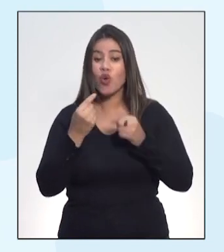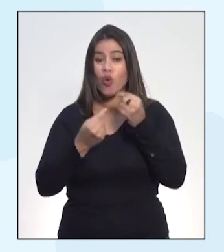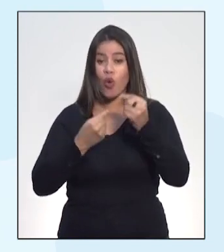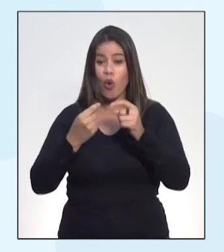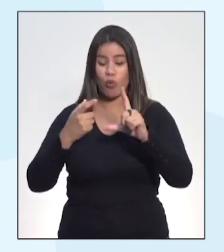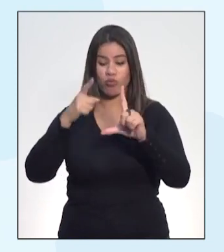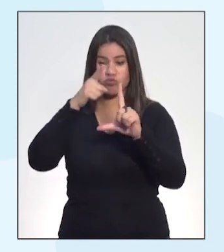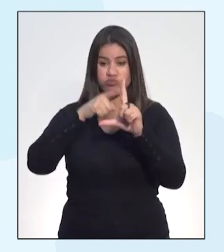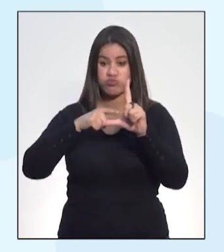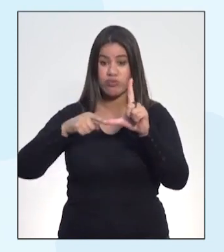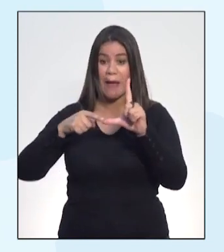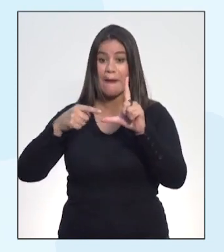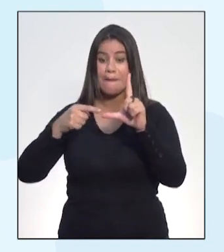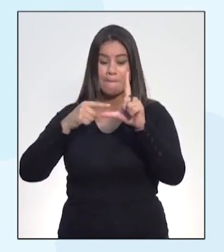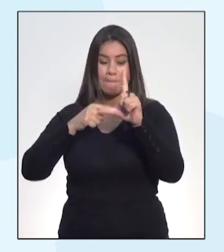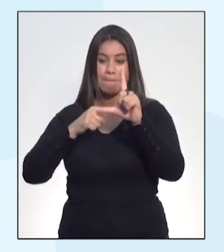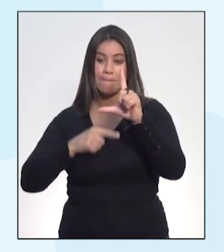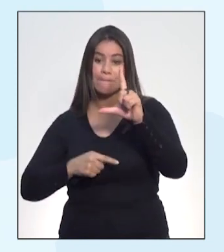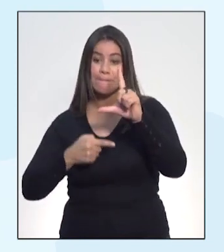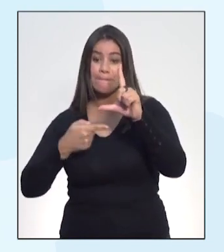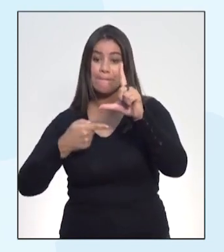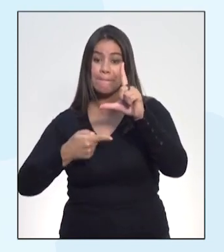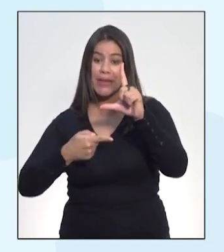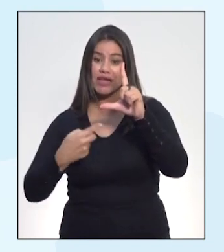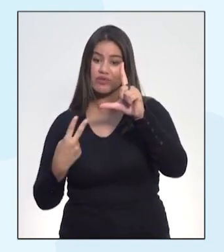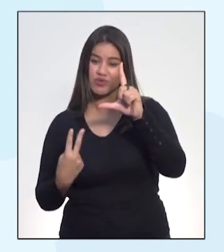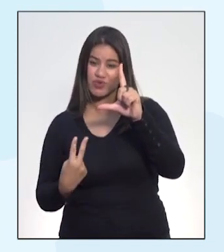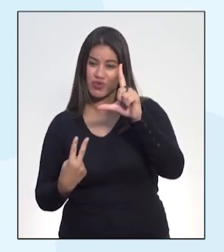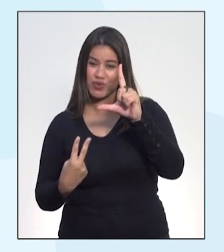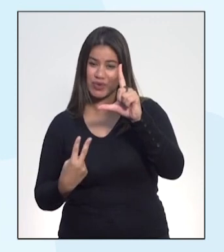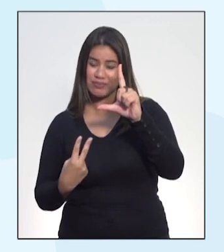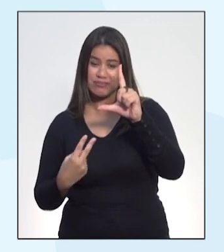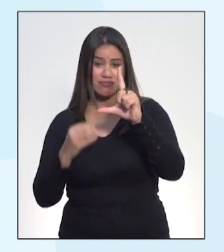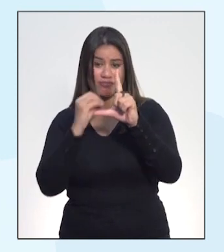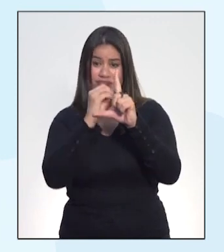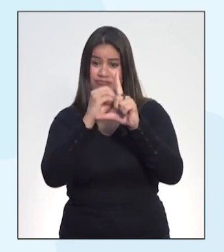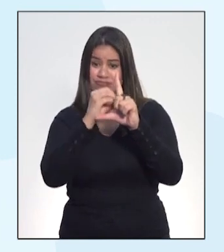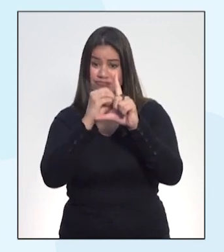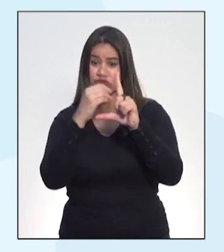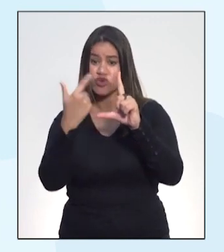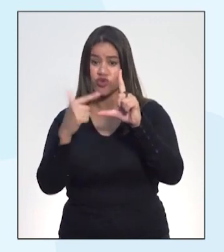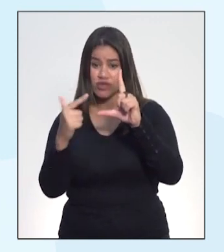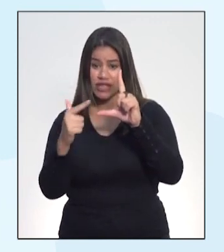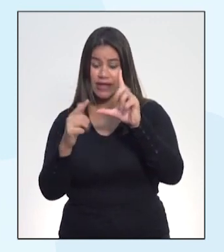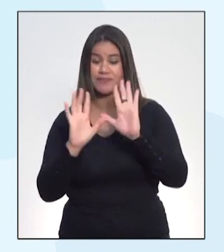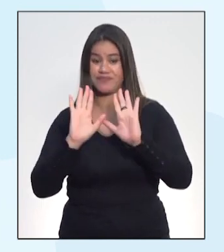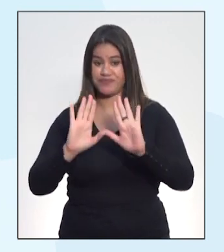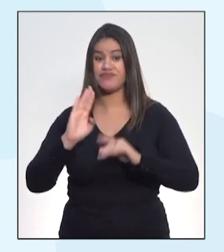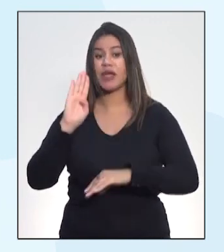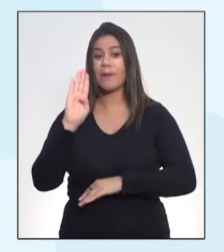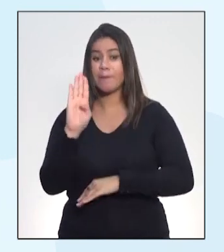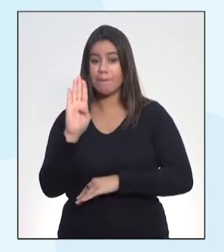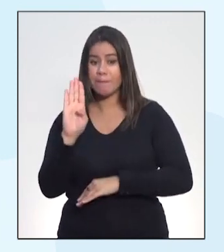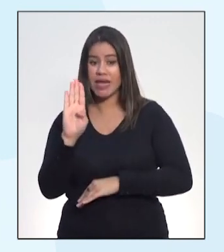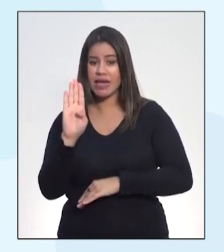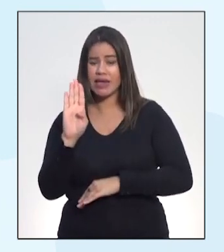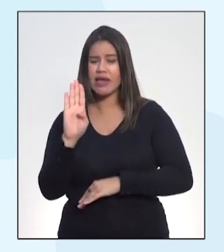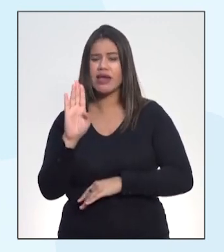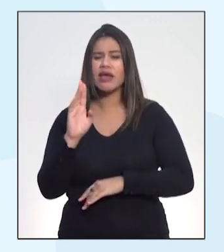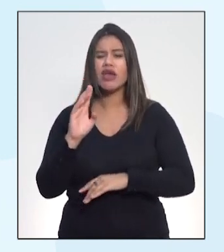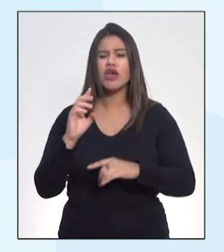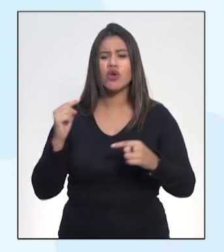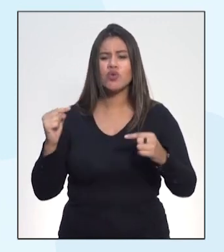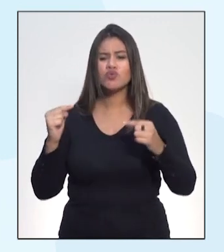Y. Então, não é no zero. No item B, ele está cruzando no 2 no X. 2 ou 3, professora